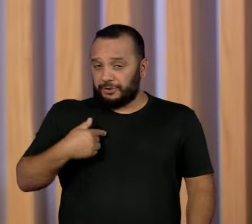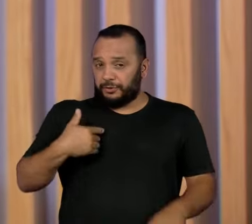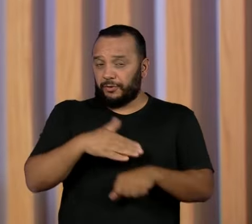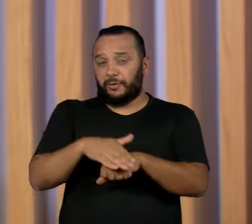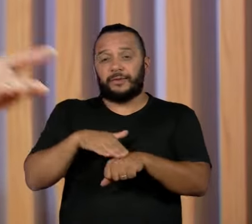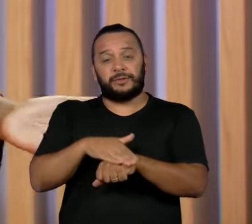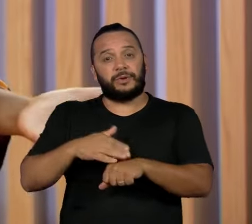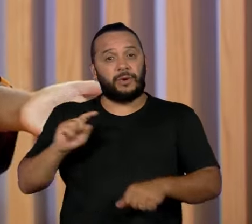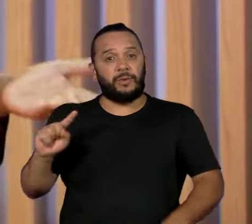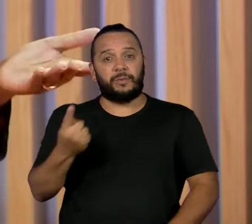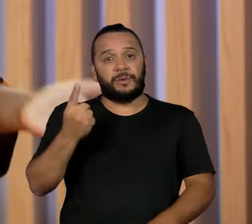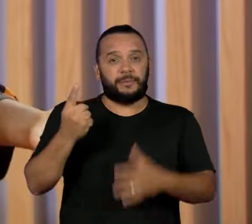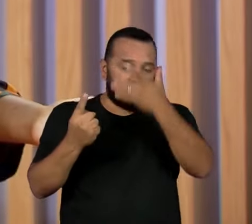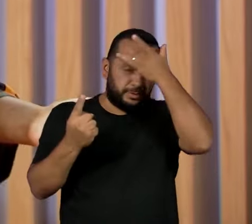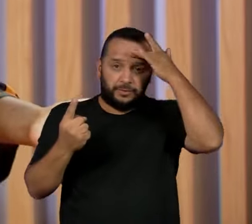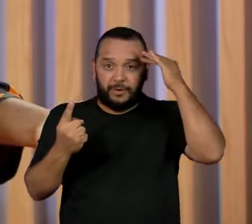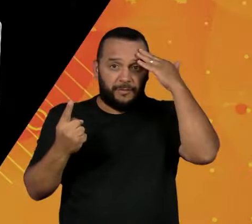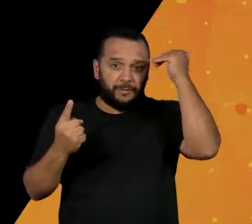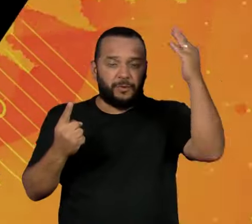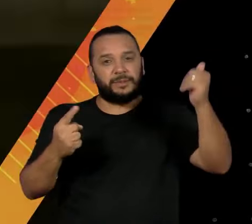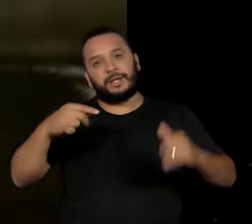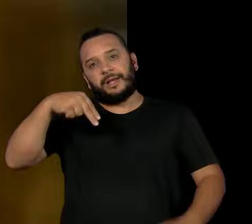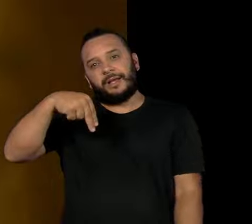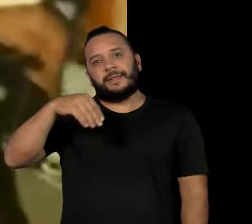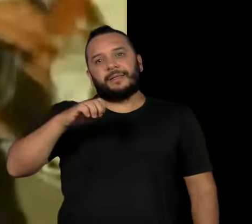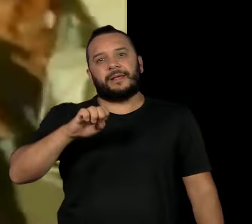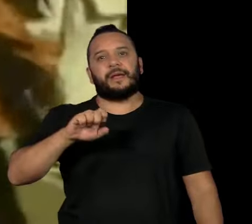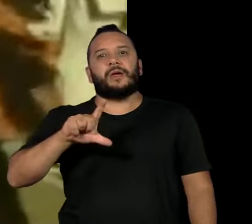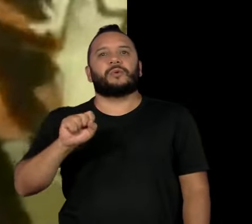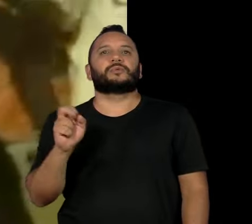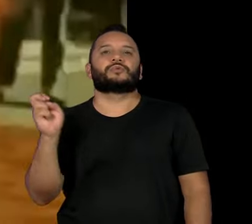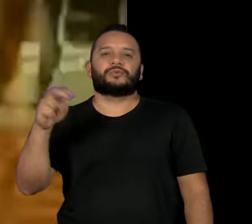do movimento, Nelson Triunfo.